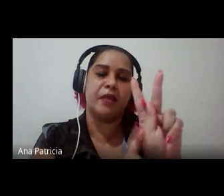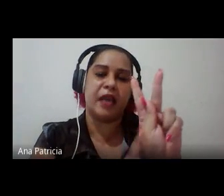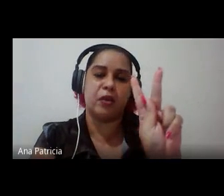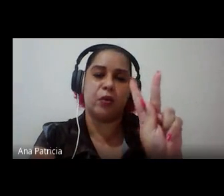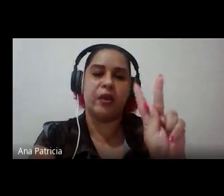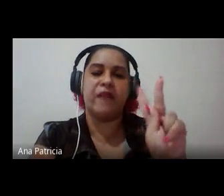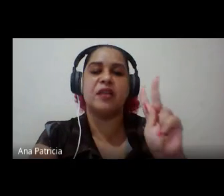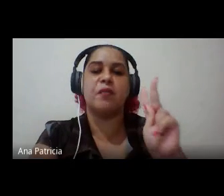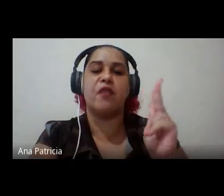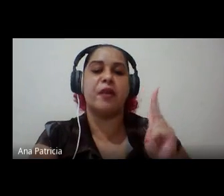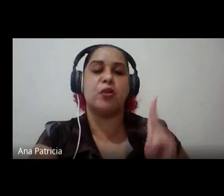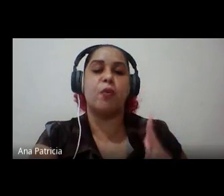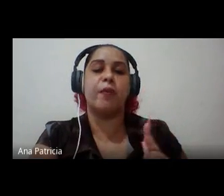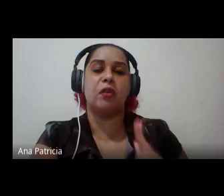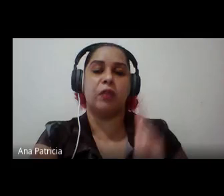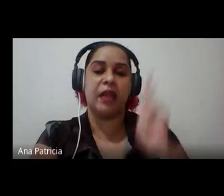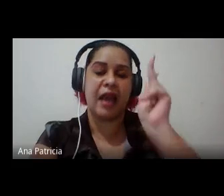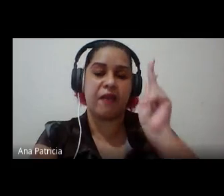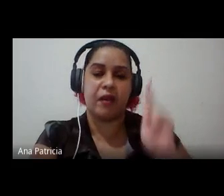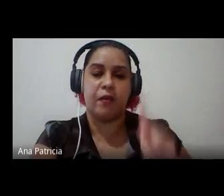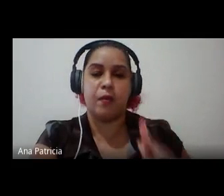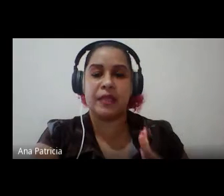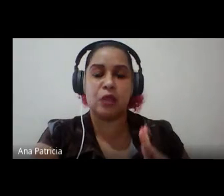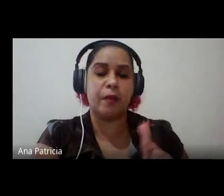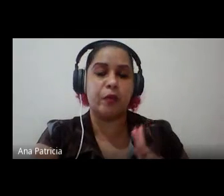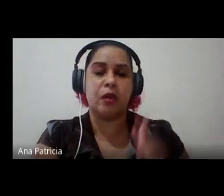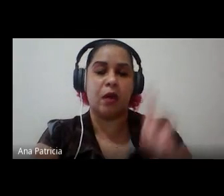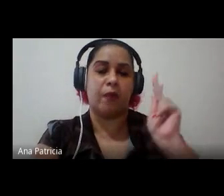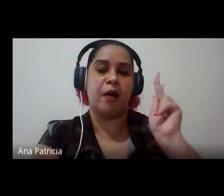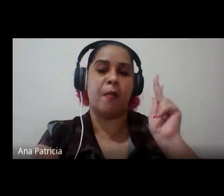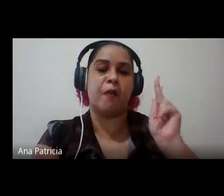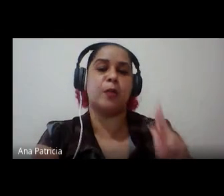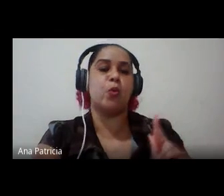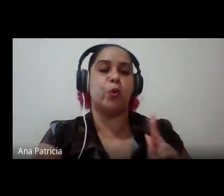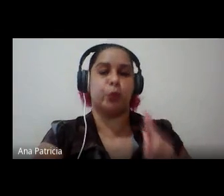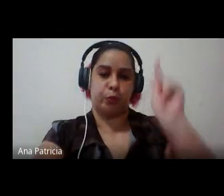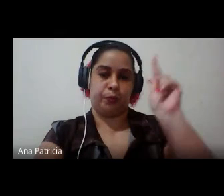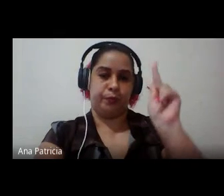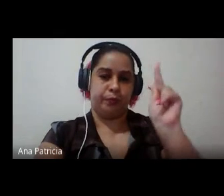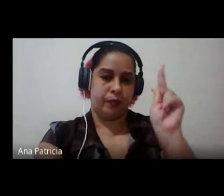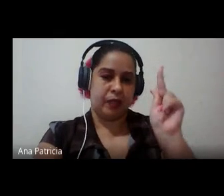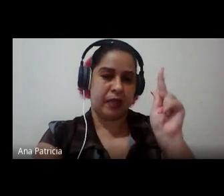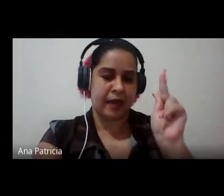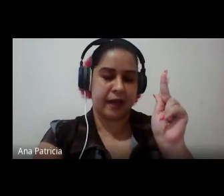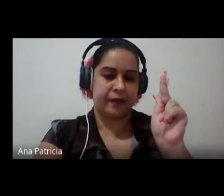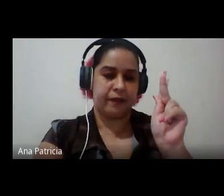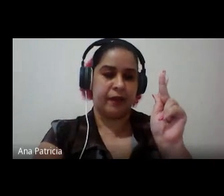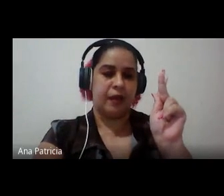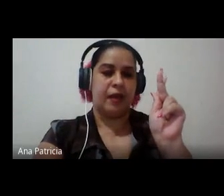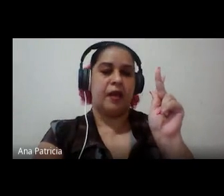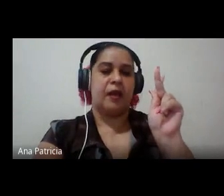e o indicador e faz um movimento subindo, de leve. Não precisa subir muito, não. É um movimento curto. K.